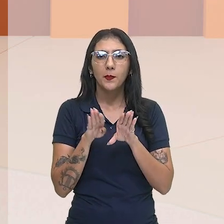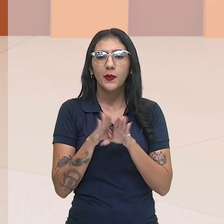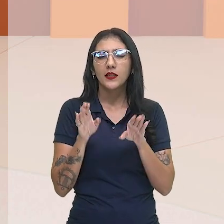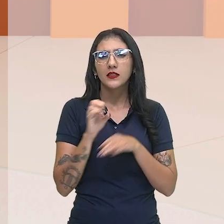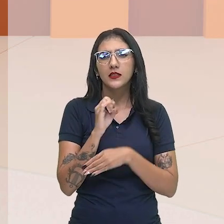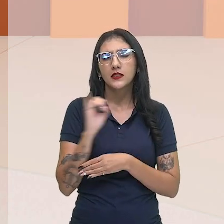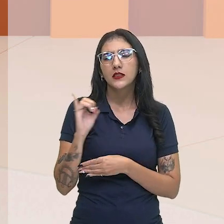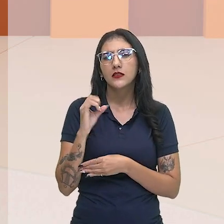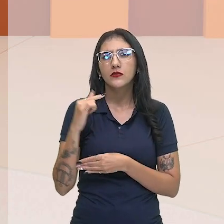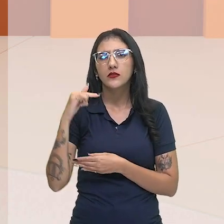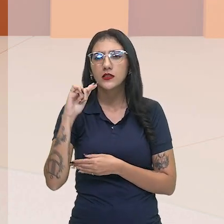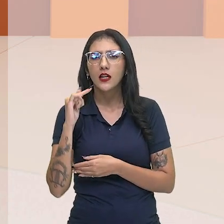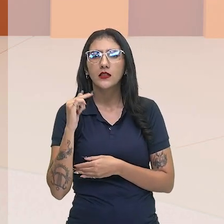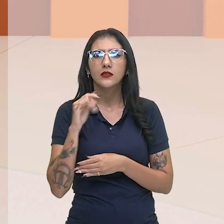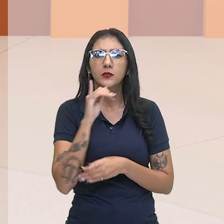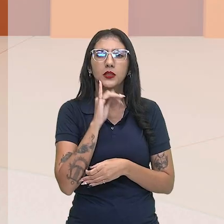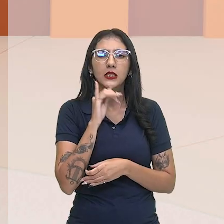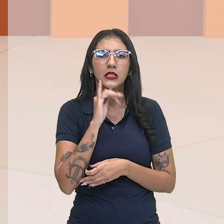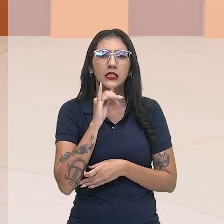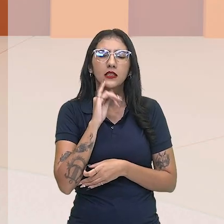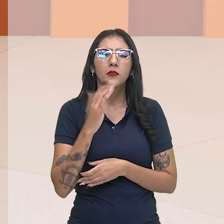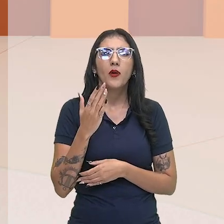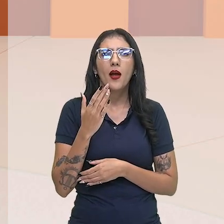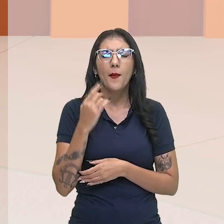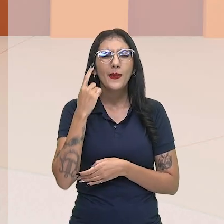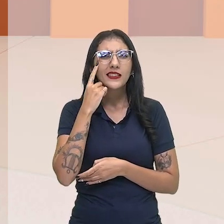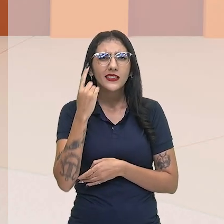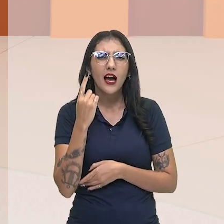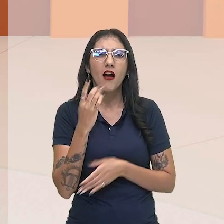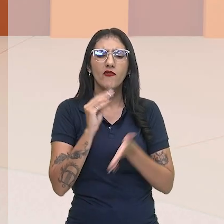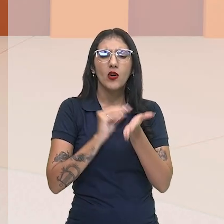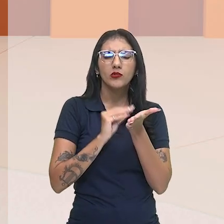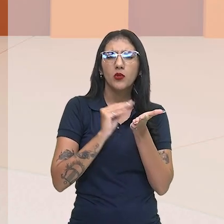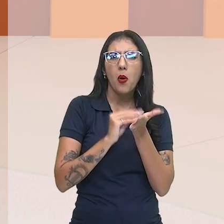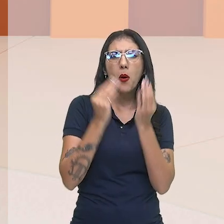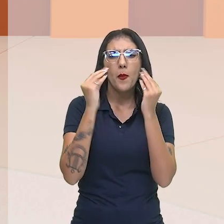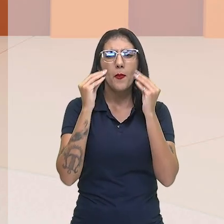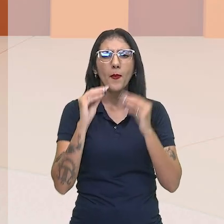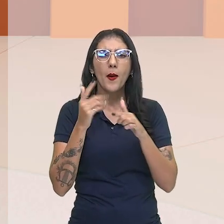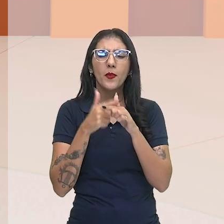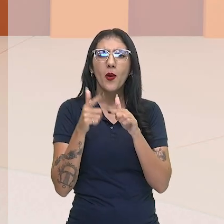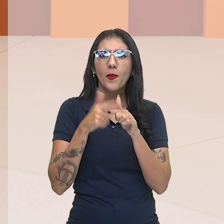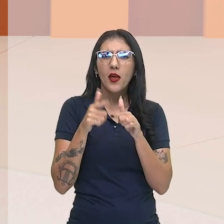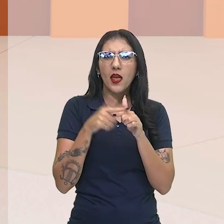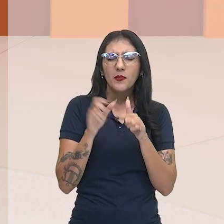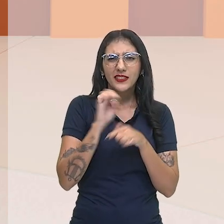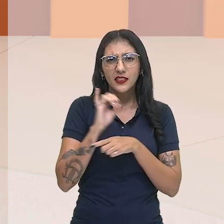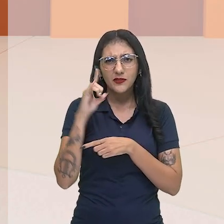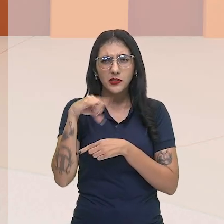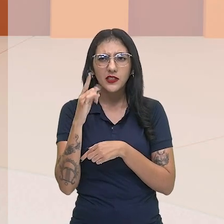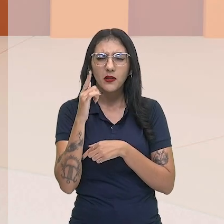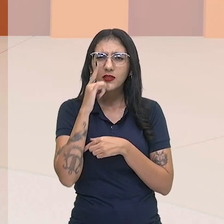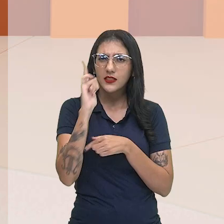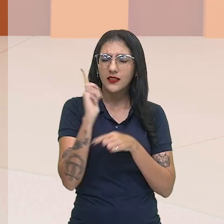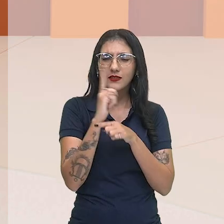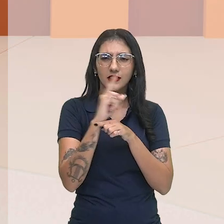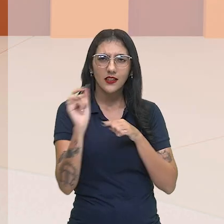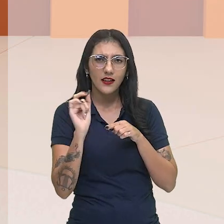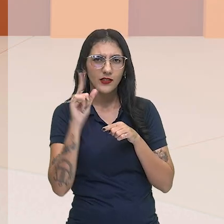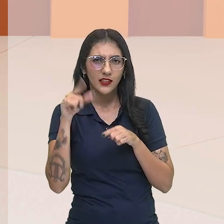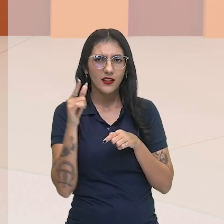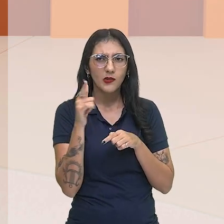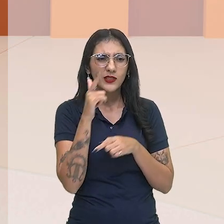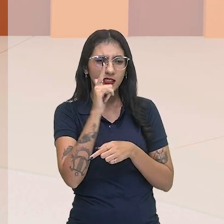plataforma de governo o problema que eu tenho aqui na minha comunidade. E quando for eleito, você vai resolver esse problema?